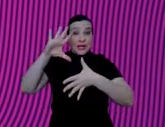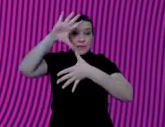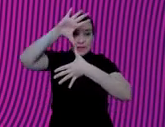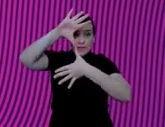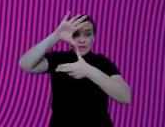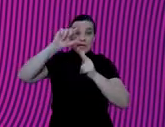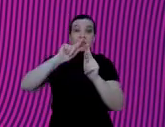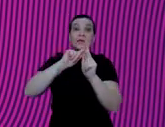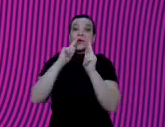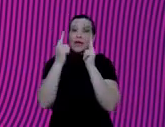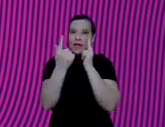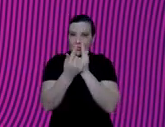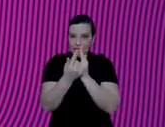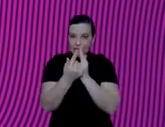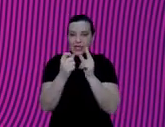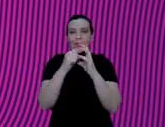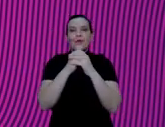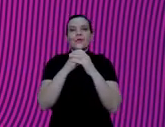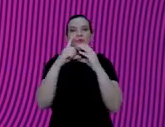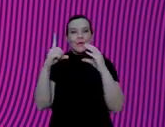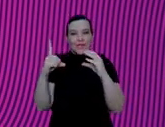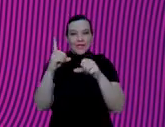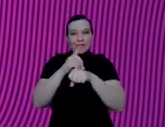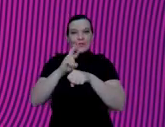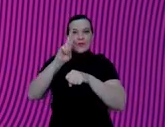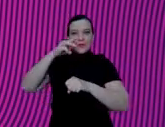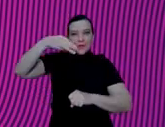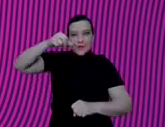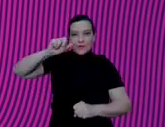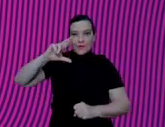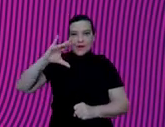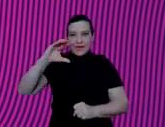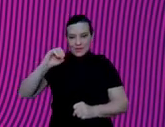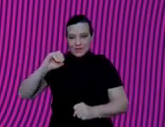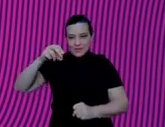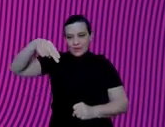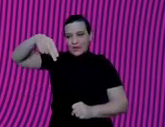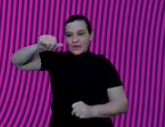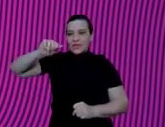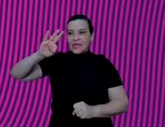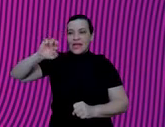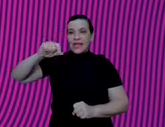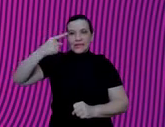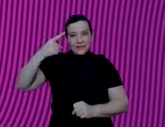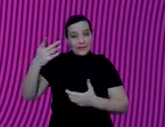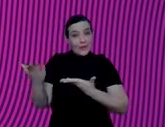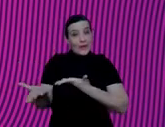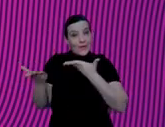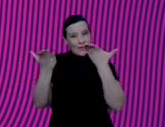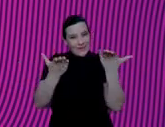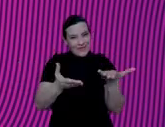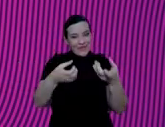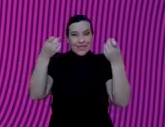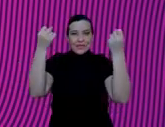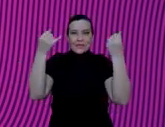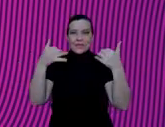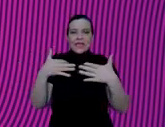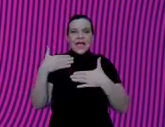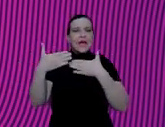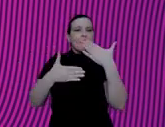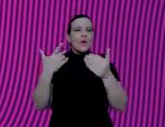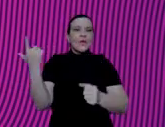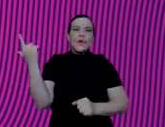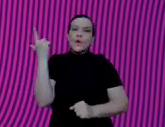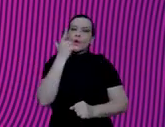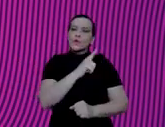esse esforço é o Dr. Márcio Natan, a quem convido para nos falar sobre como atingir o quádruplo AIM na assistência ao